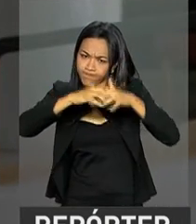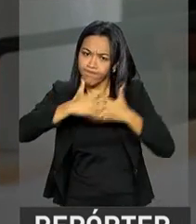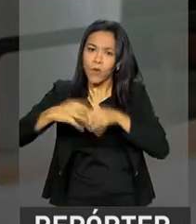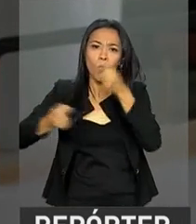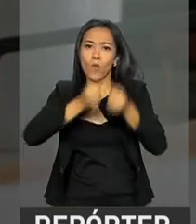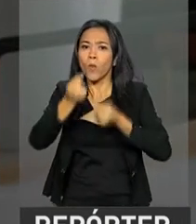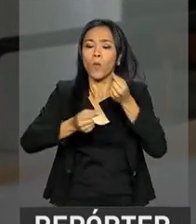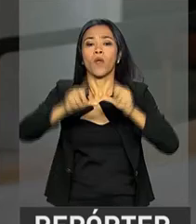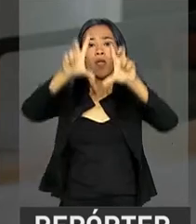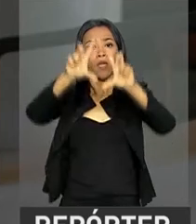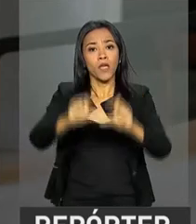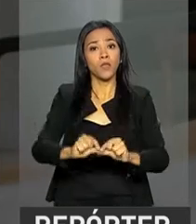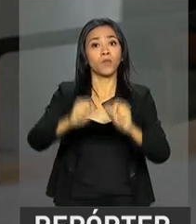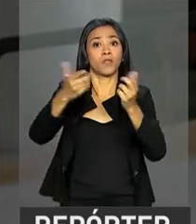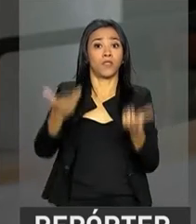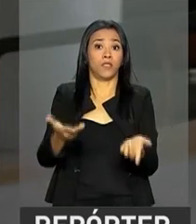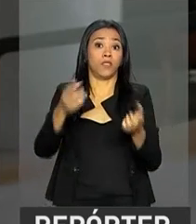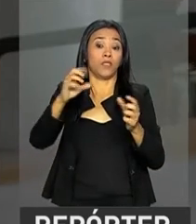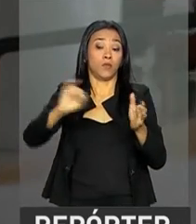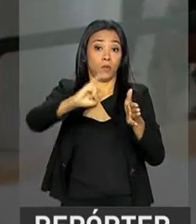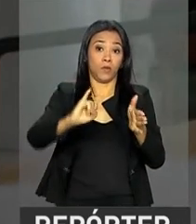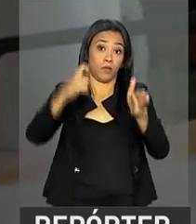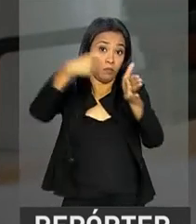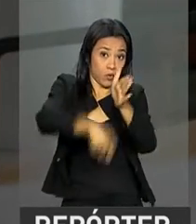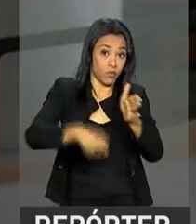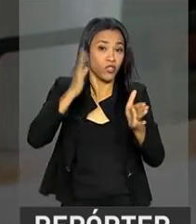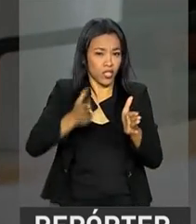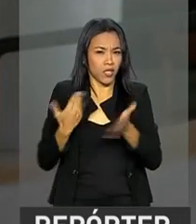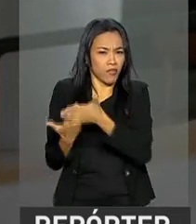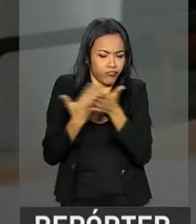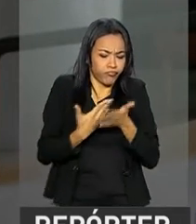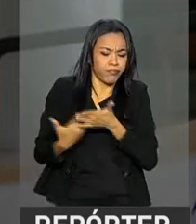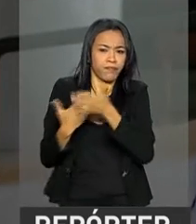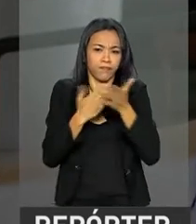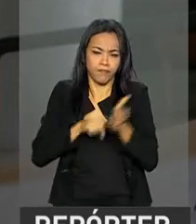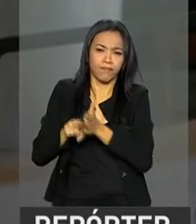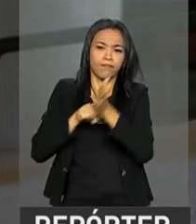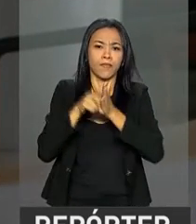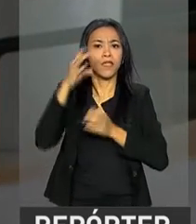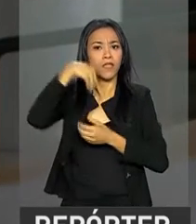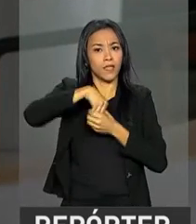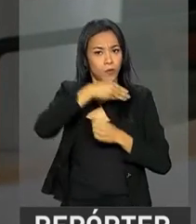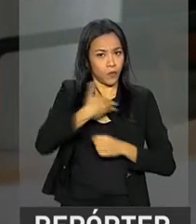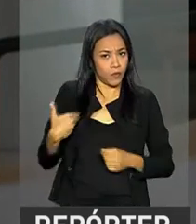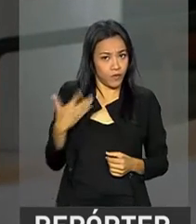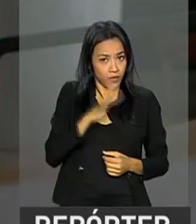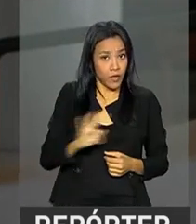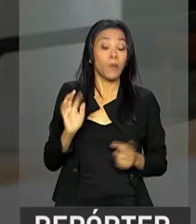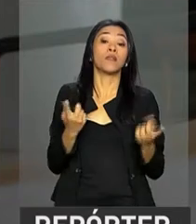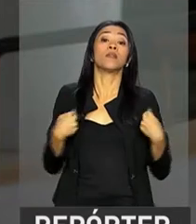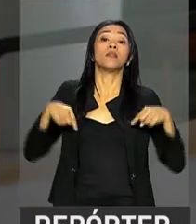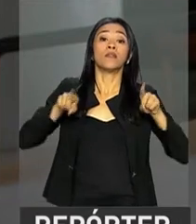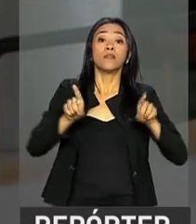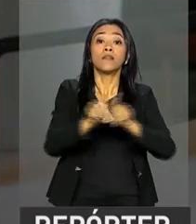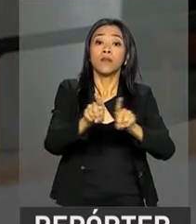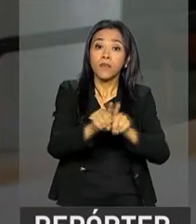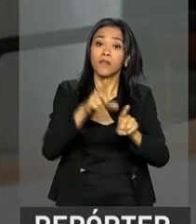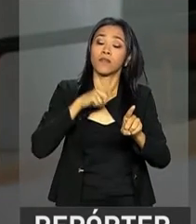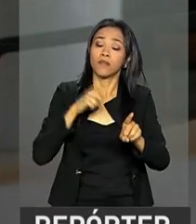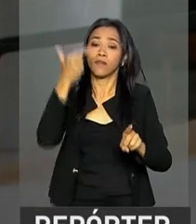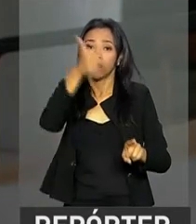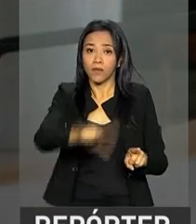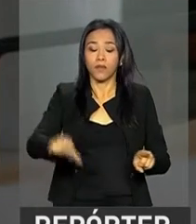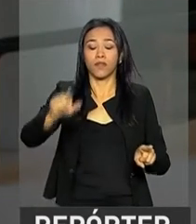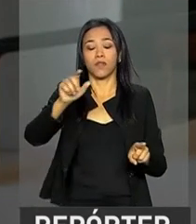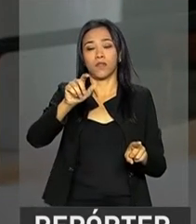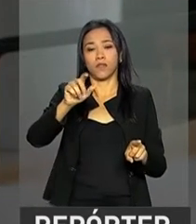que é um tema que já está em discussão e em estudo no âmbito do governo federal o presidente também se reuniu com os ministros da secretaria de